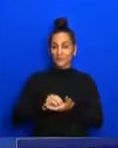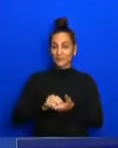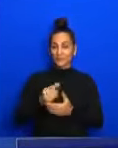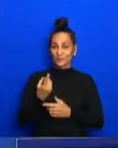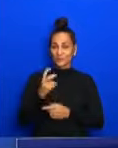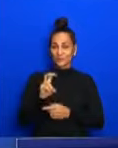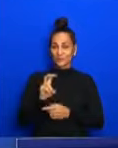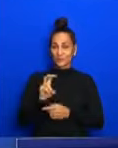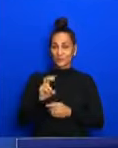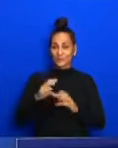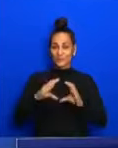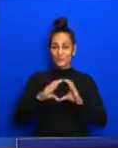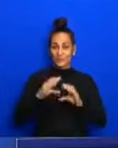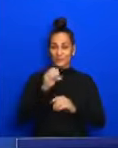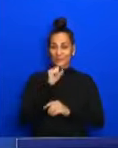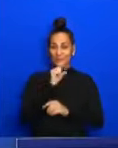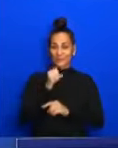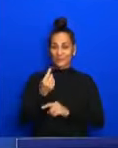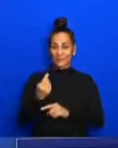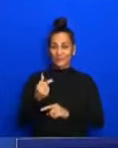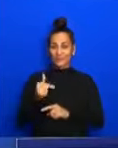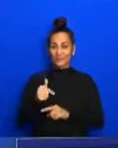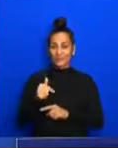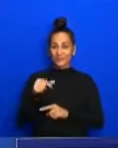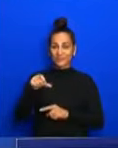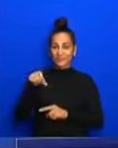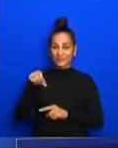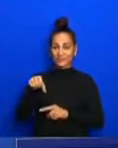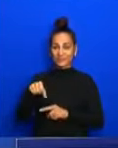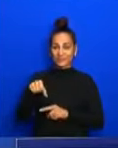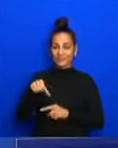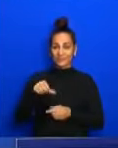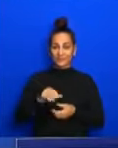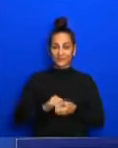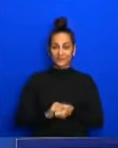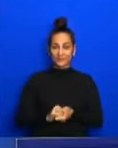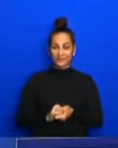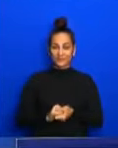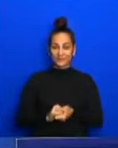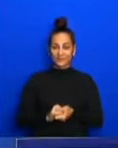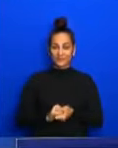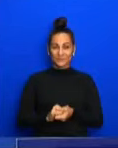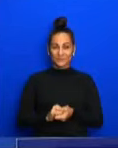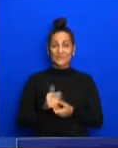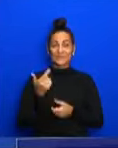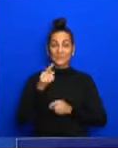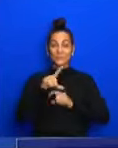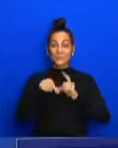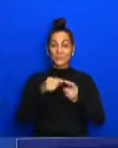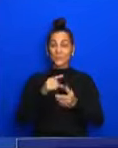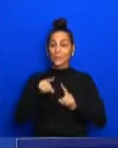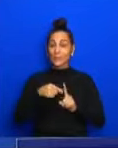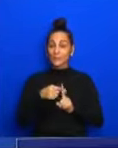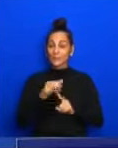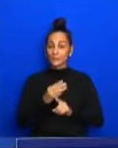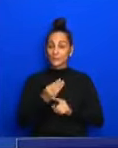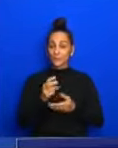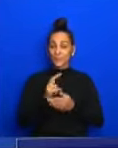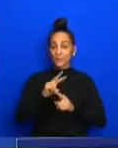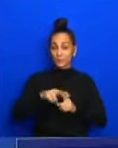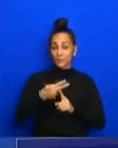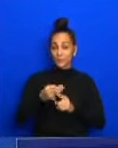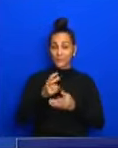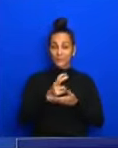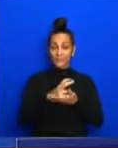faltam 15. Bola laranja 79, laranja 79. Depois do sorteio da mais milionária, da